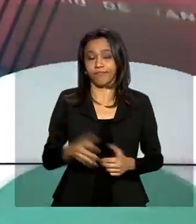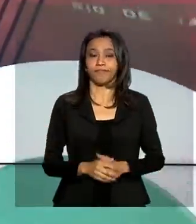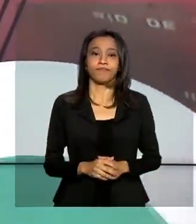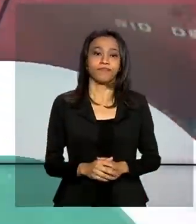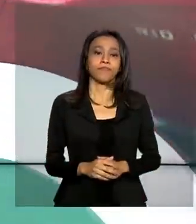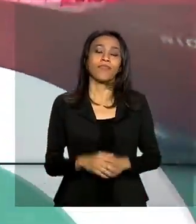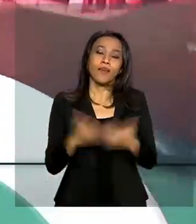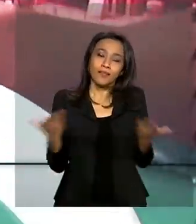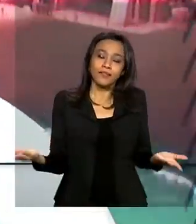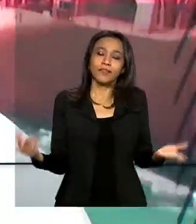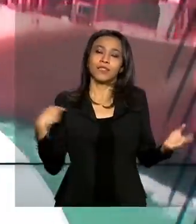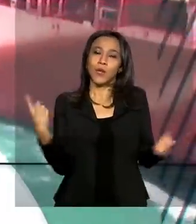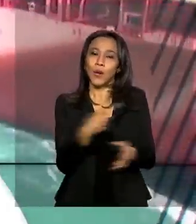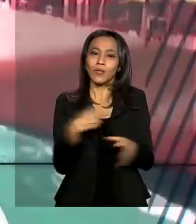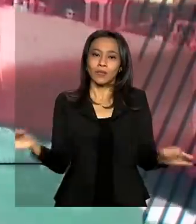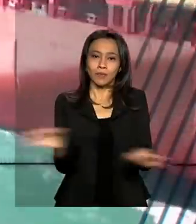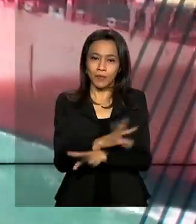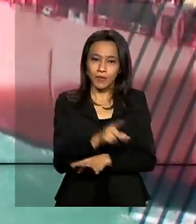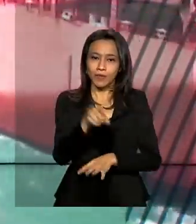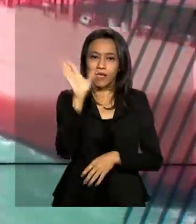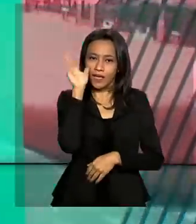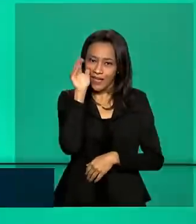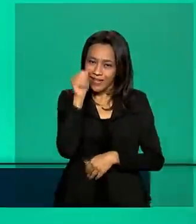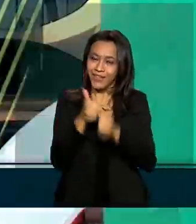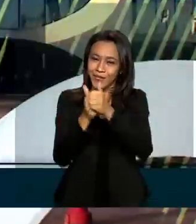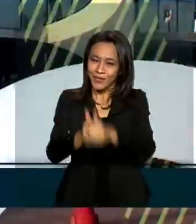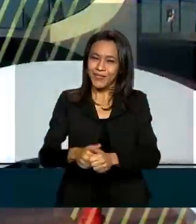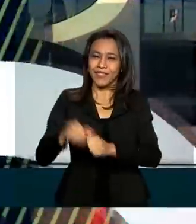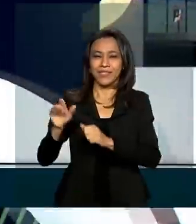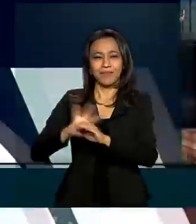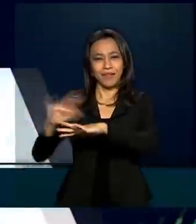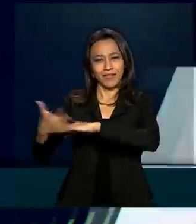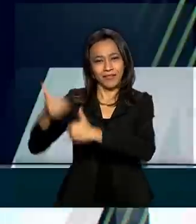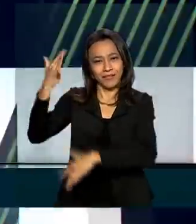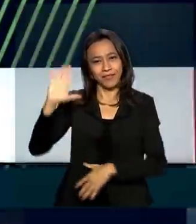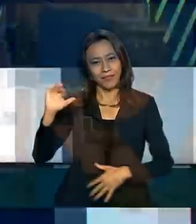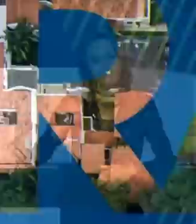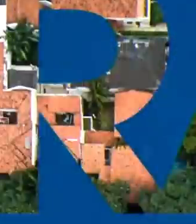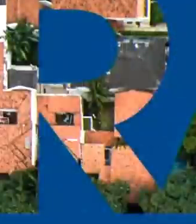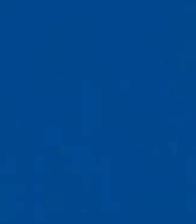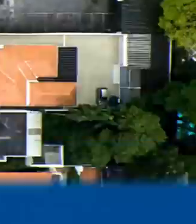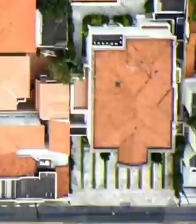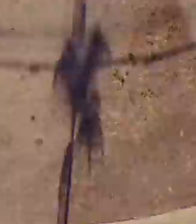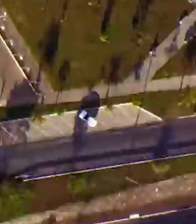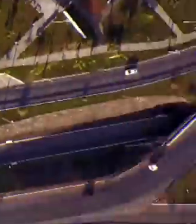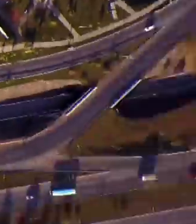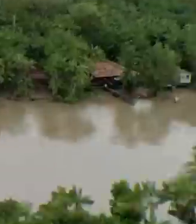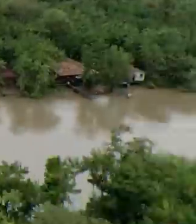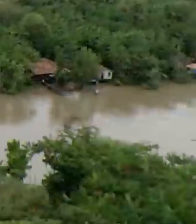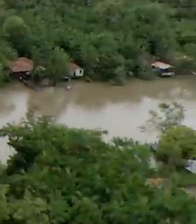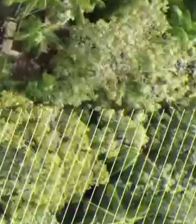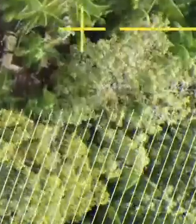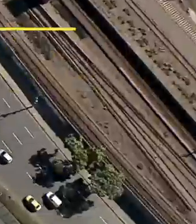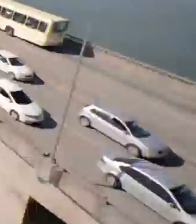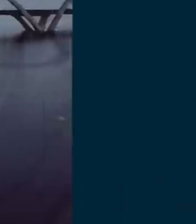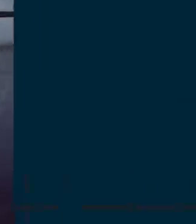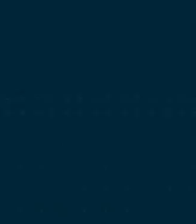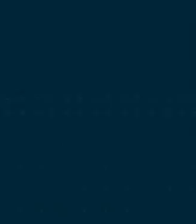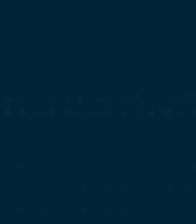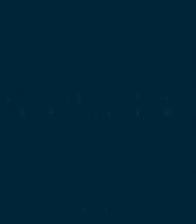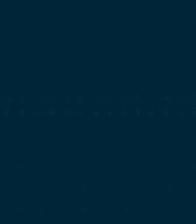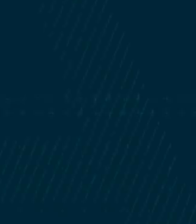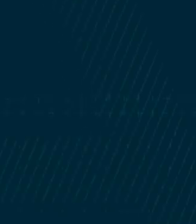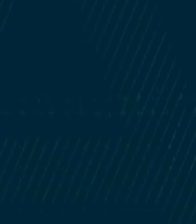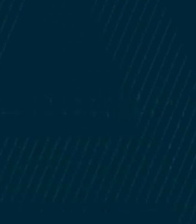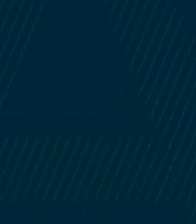é isso a gente fica por aqui continue nos acompanhando pelas redes sociais até a próxima e aí